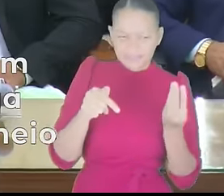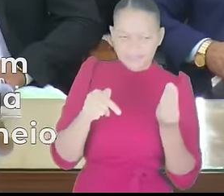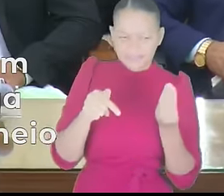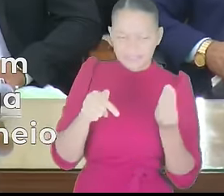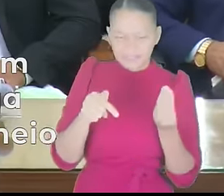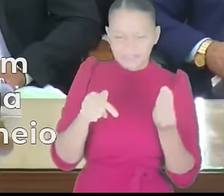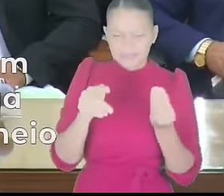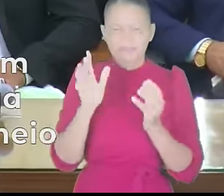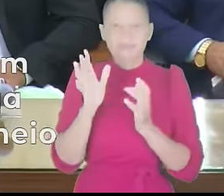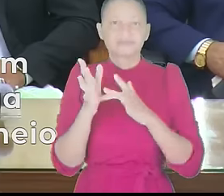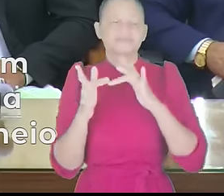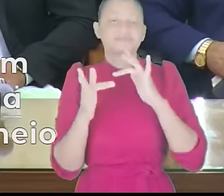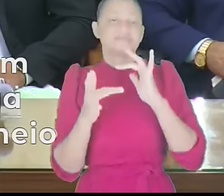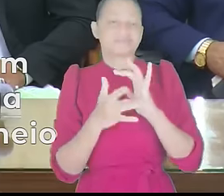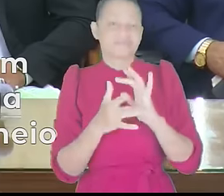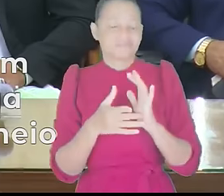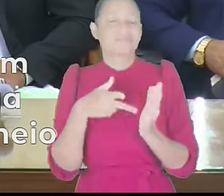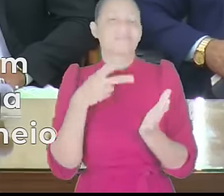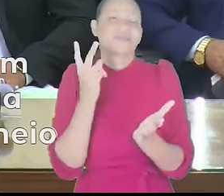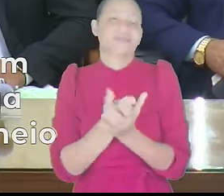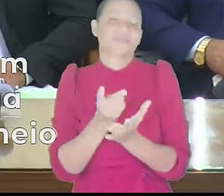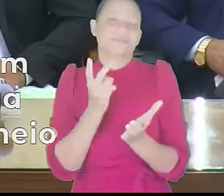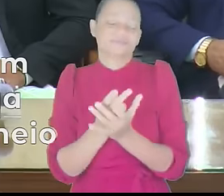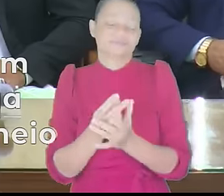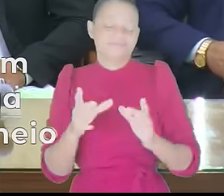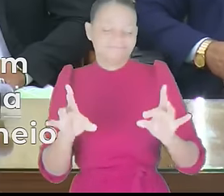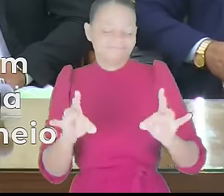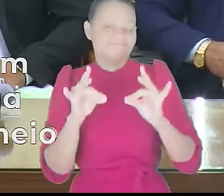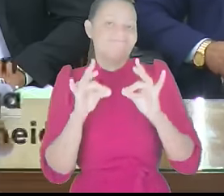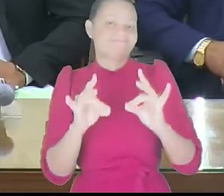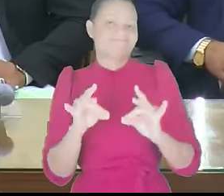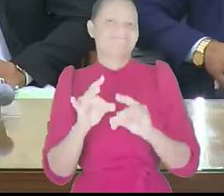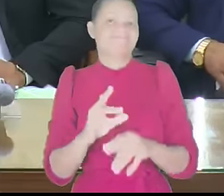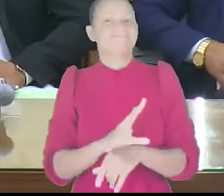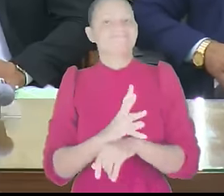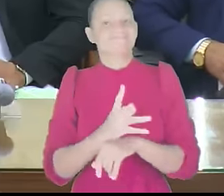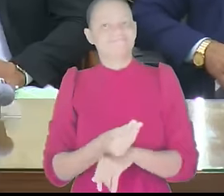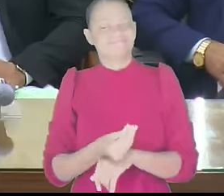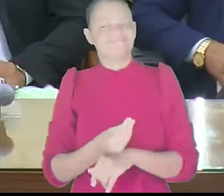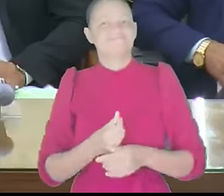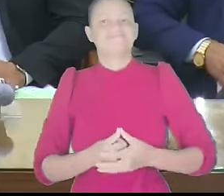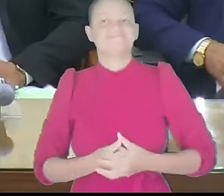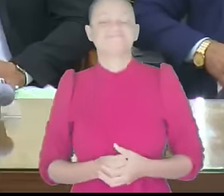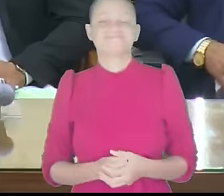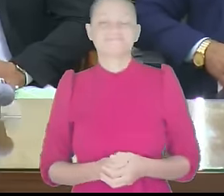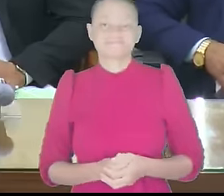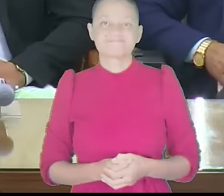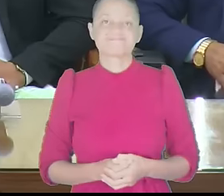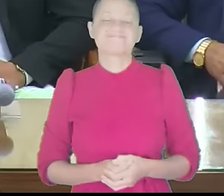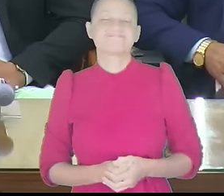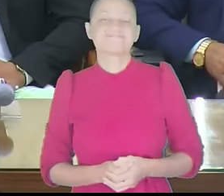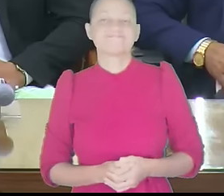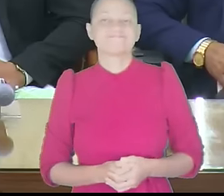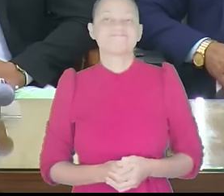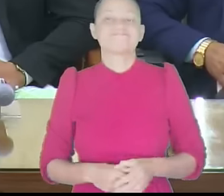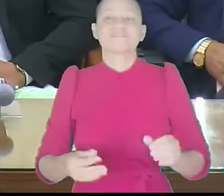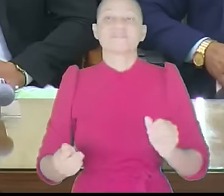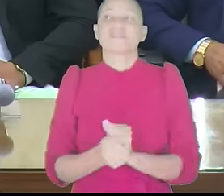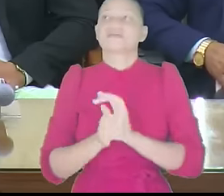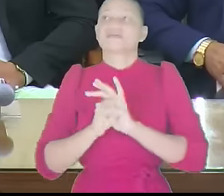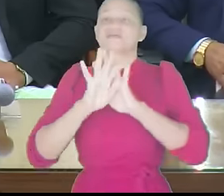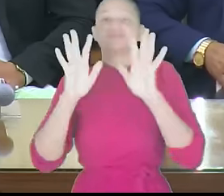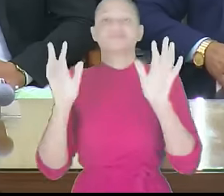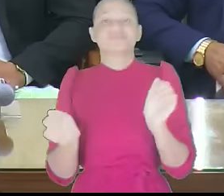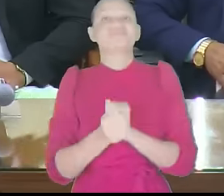Jesus, que é Jesus, não sai da igreja. Aleluia! Aleluia! Glória, glória